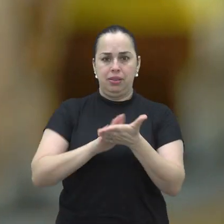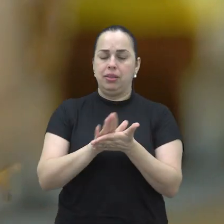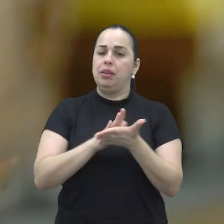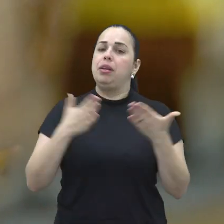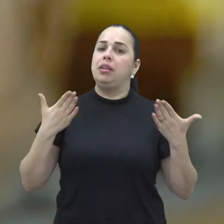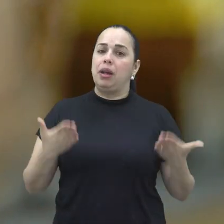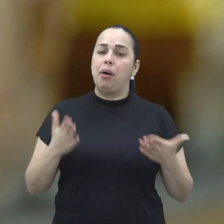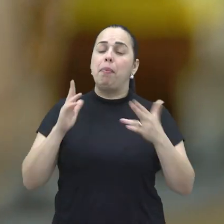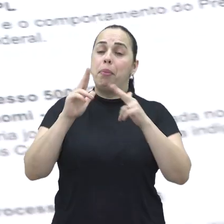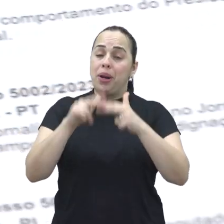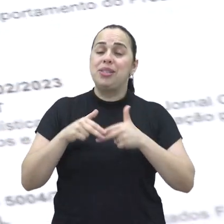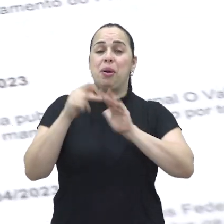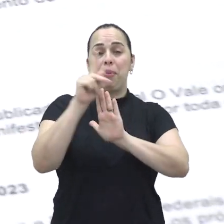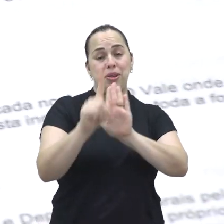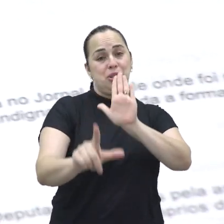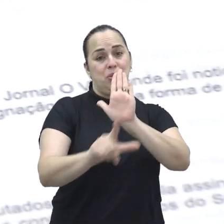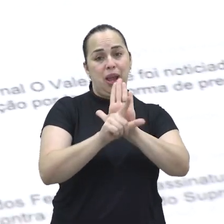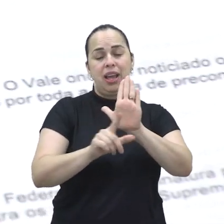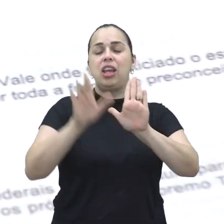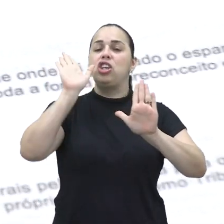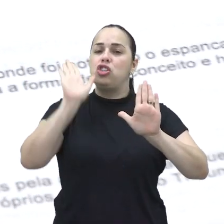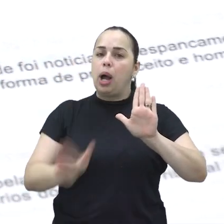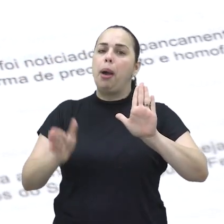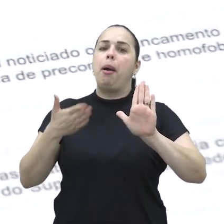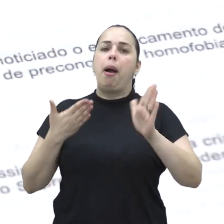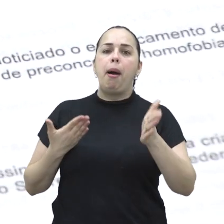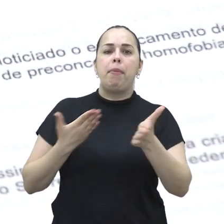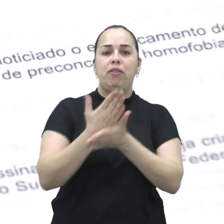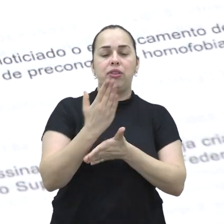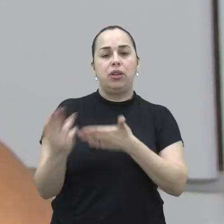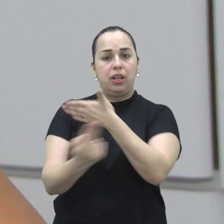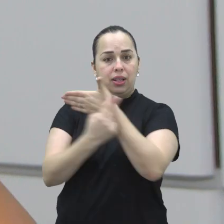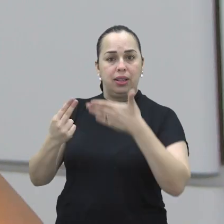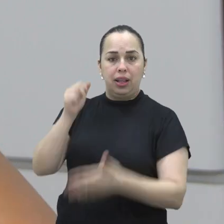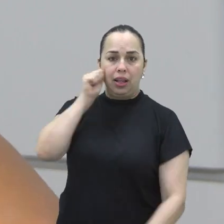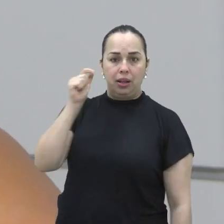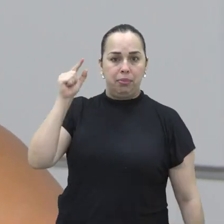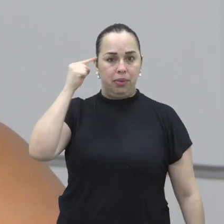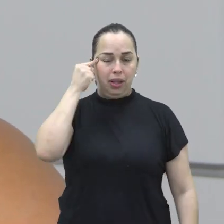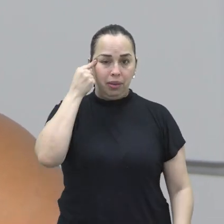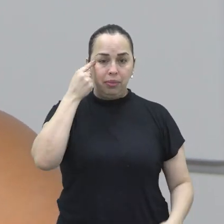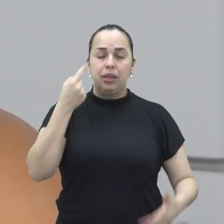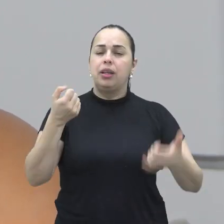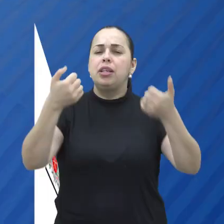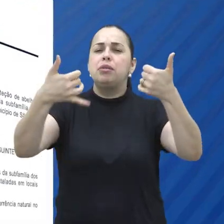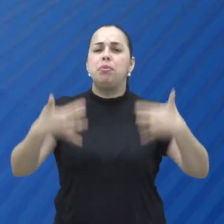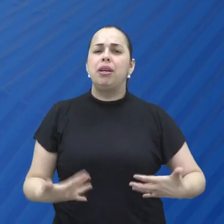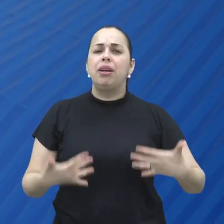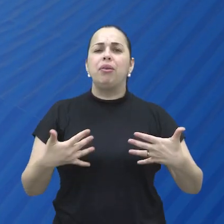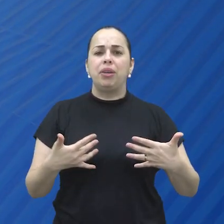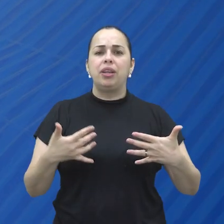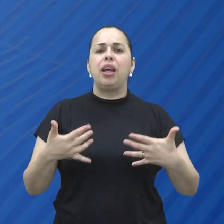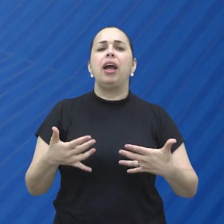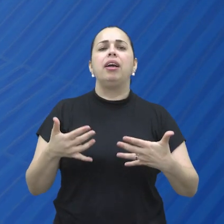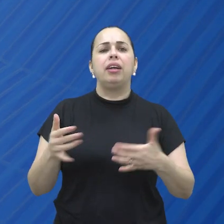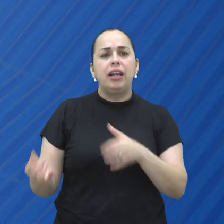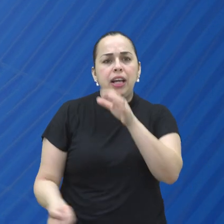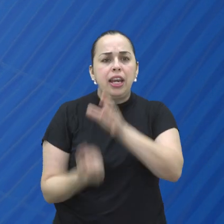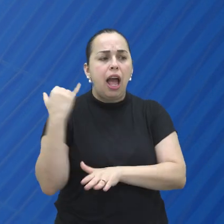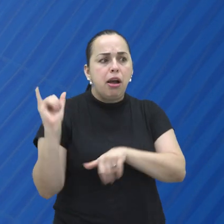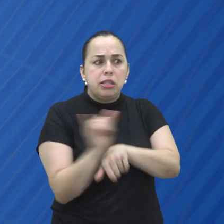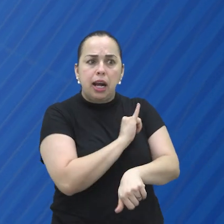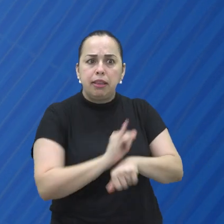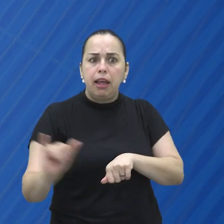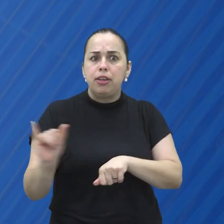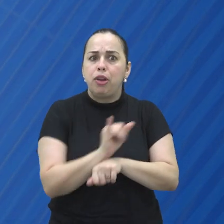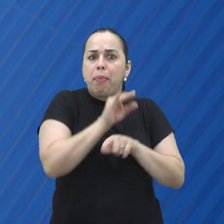das abelhas sem ferrão, um projeto de lei aprovado na Câmara, de autoria da vereadora Amélia Naomi, cria mecanismos de